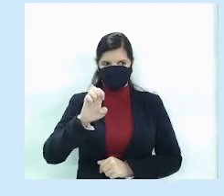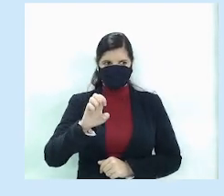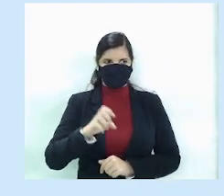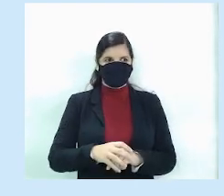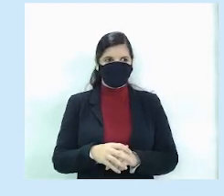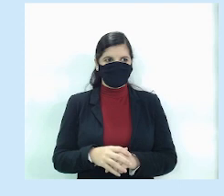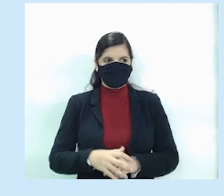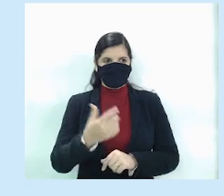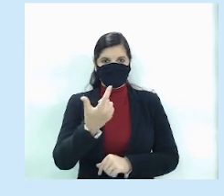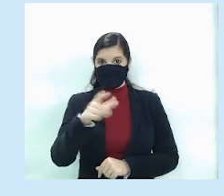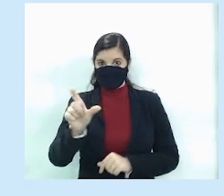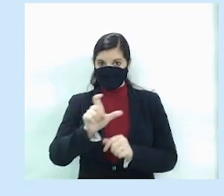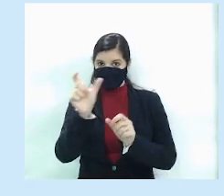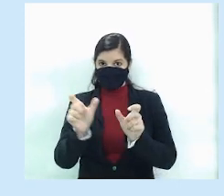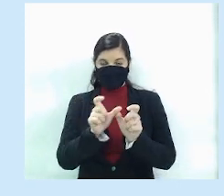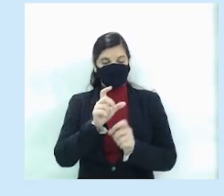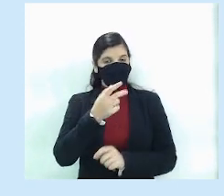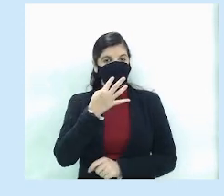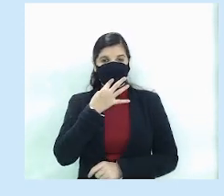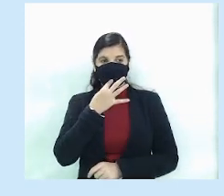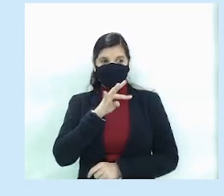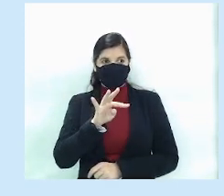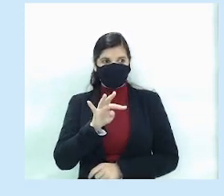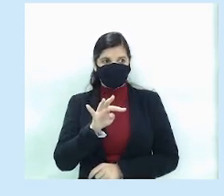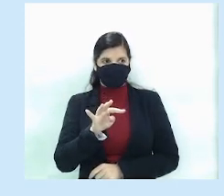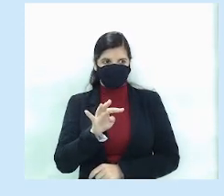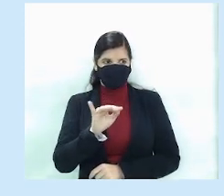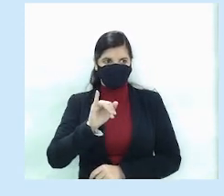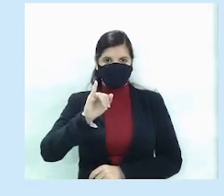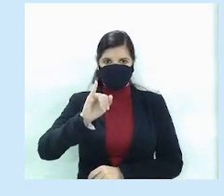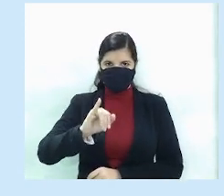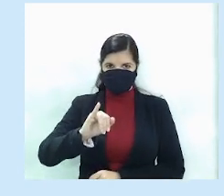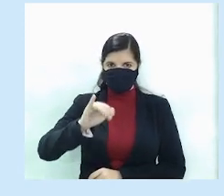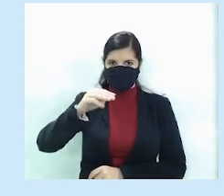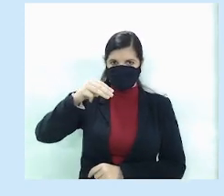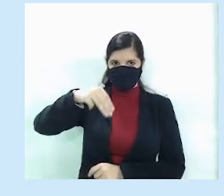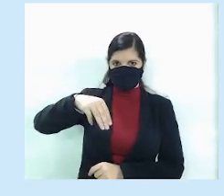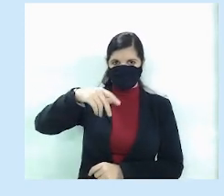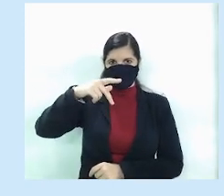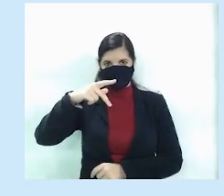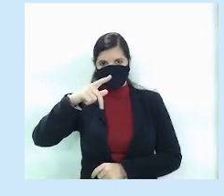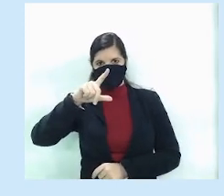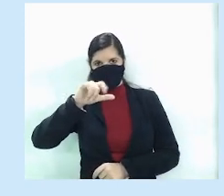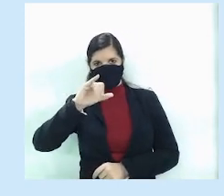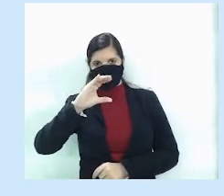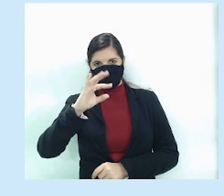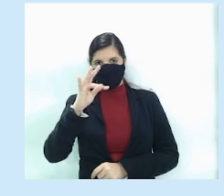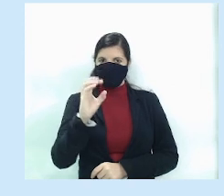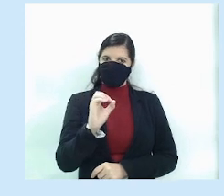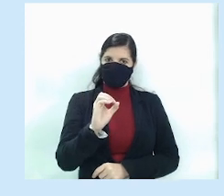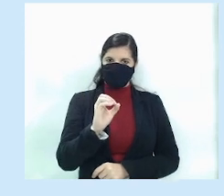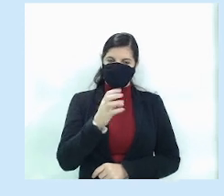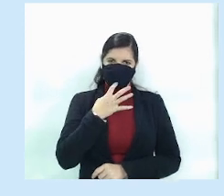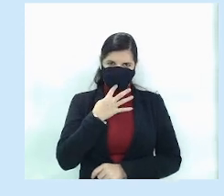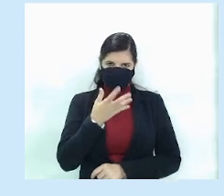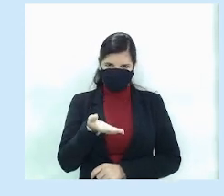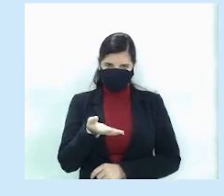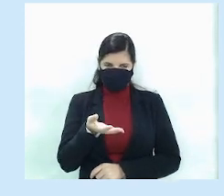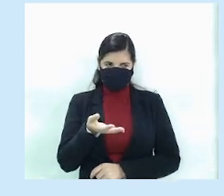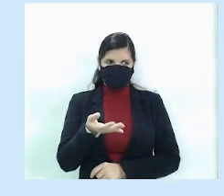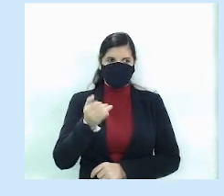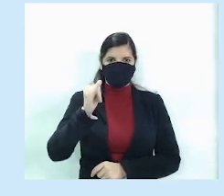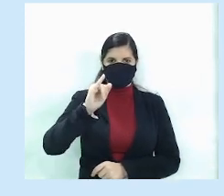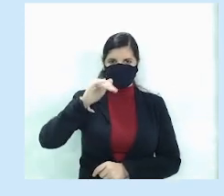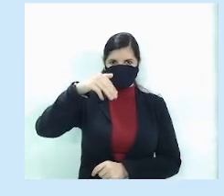que provavelmente você nunca ouviu falar é o implícito. Alguém já ouviu falar sobre o implícito? Olha